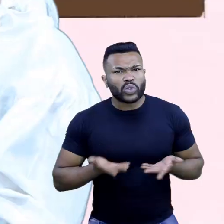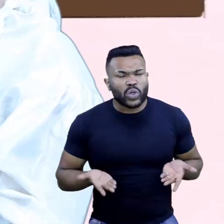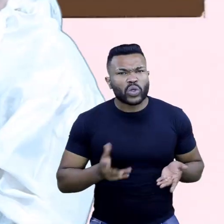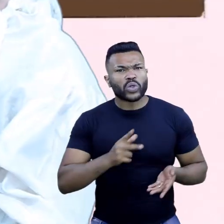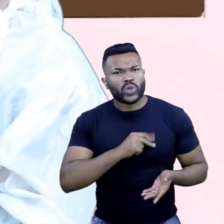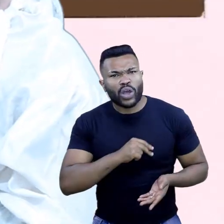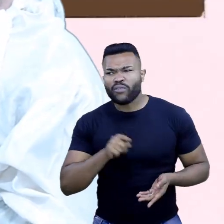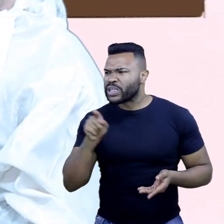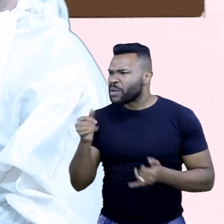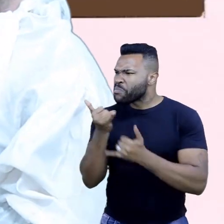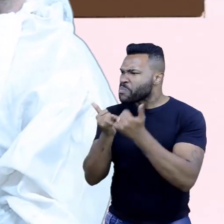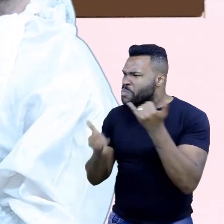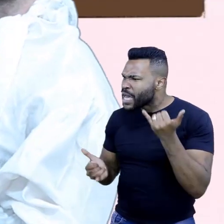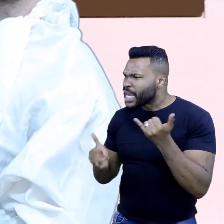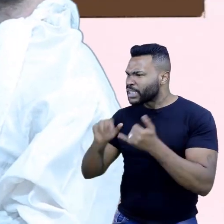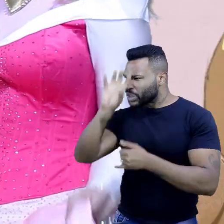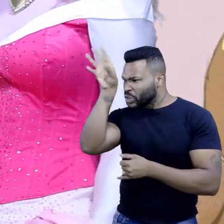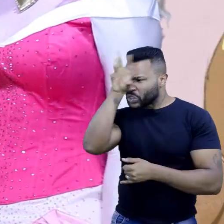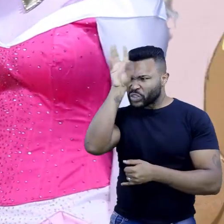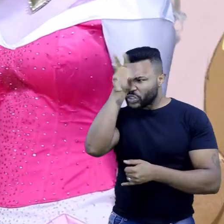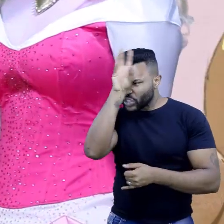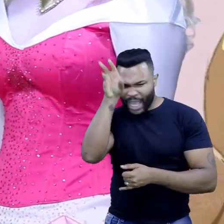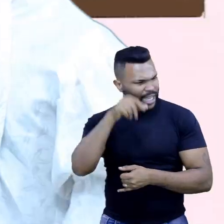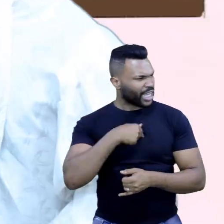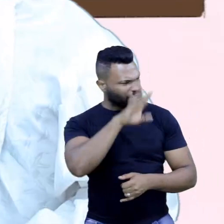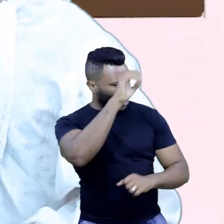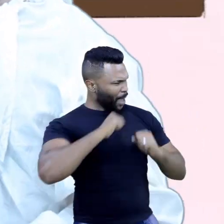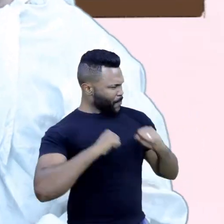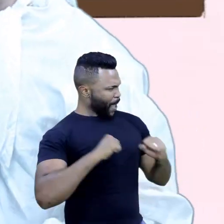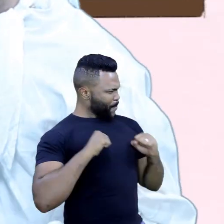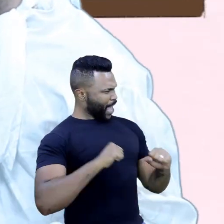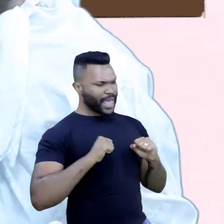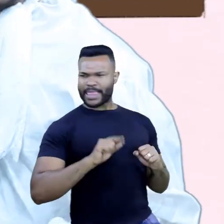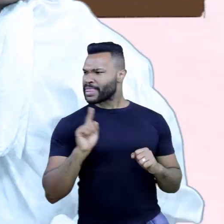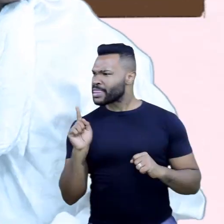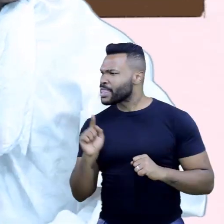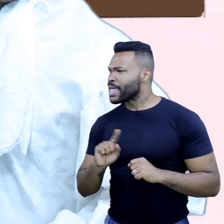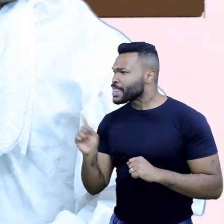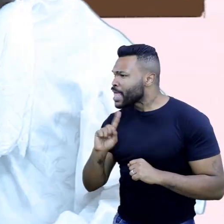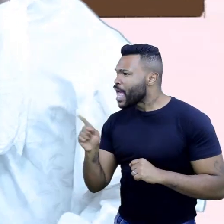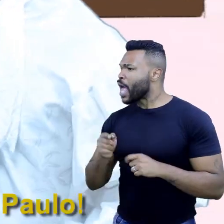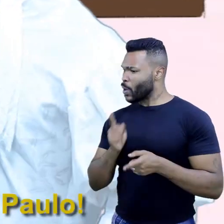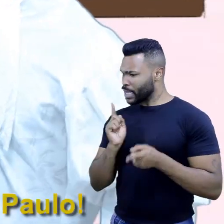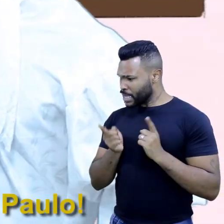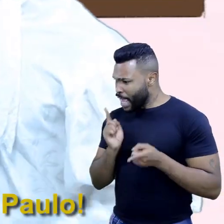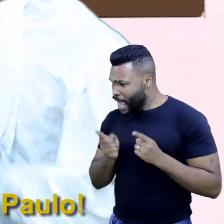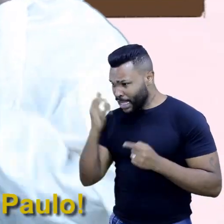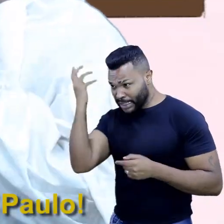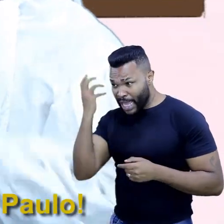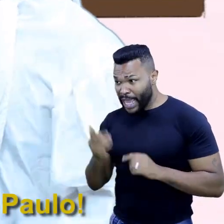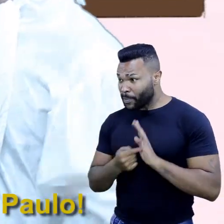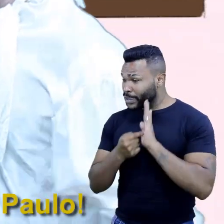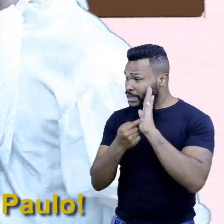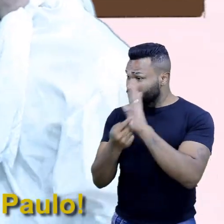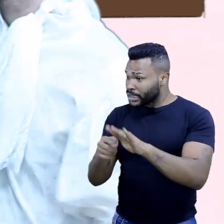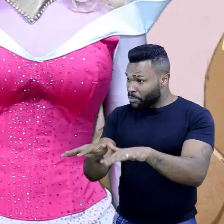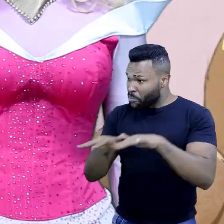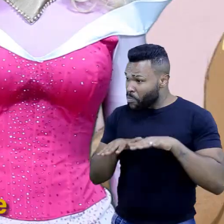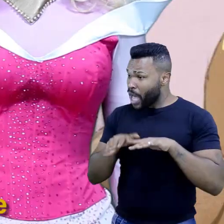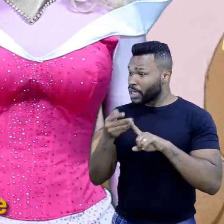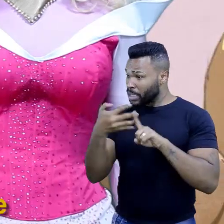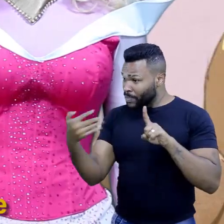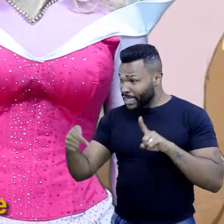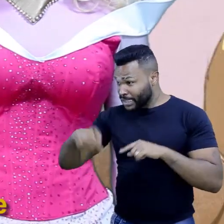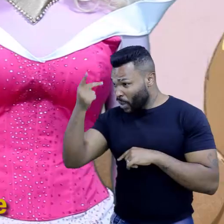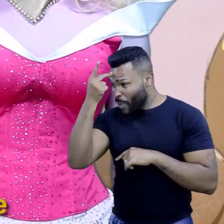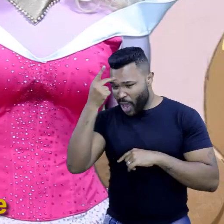Gente, nossa, você é a cara da Tchaka. Tchaka Boom? Não, a Tchaka Drag Queen, que apresenta a Parada Gay de São Paulo.